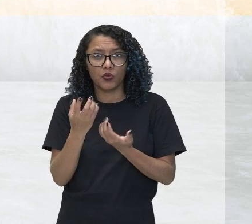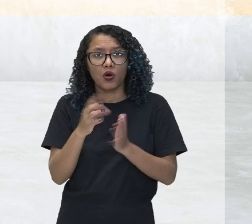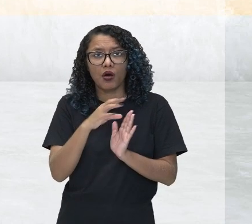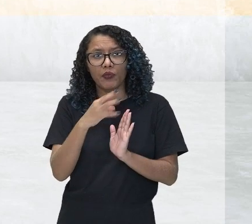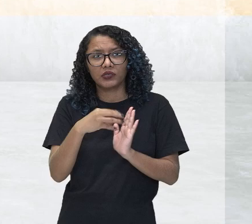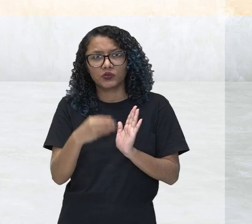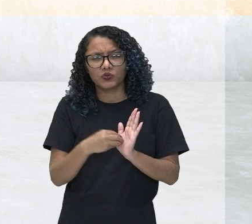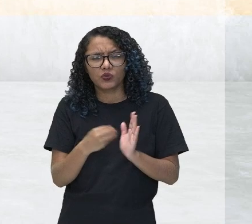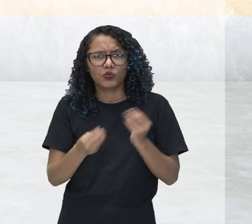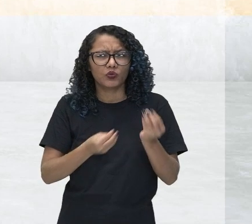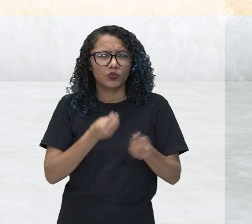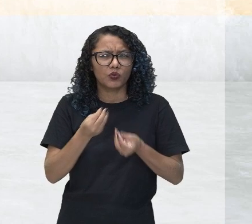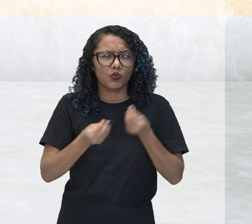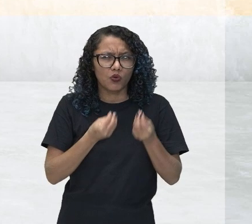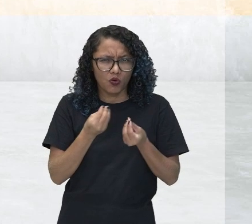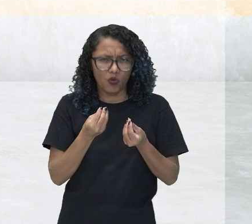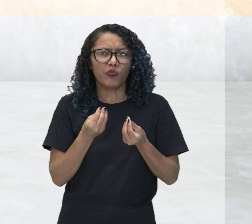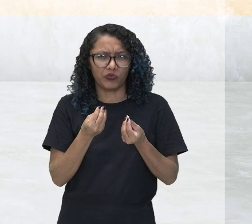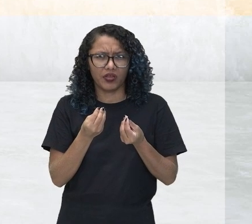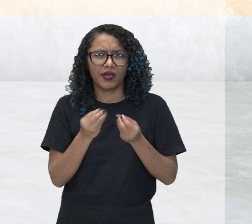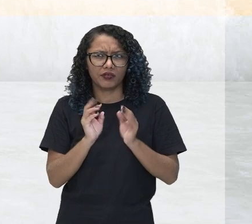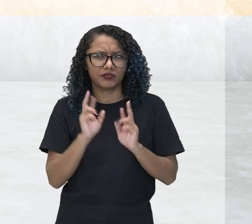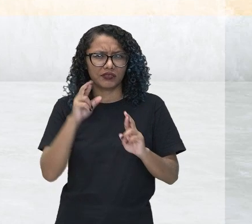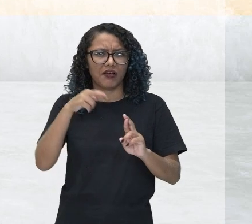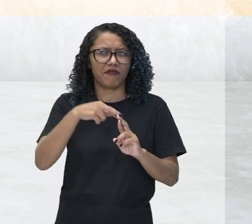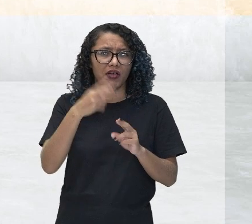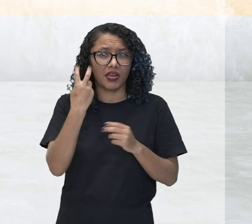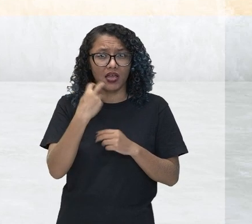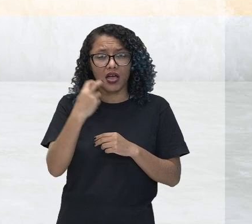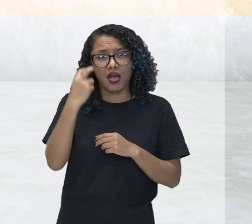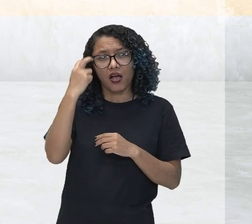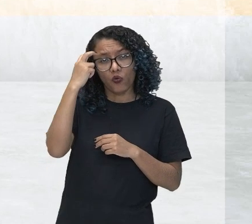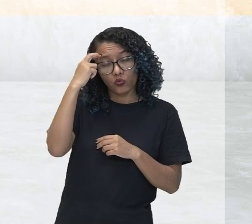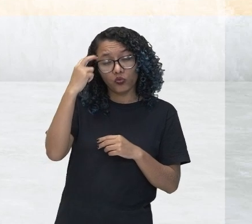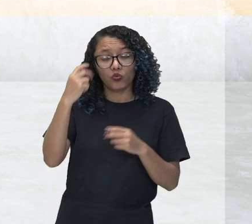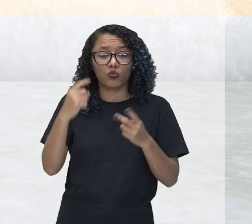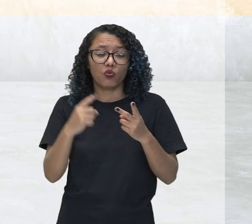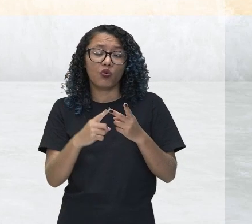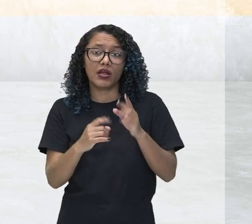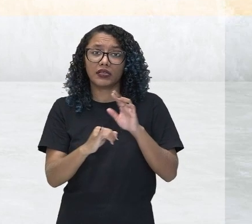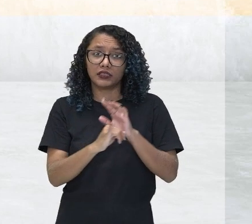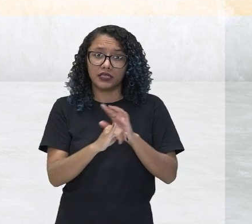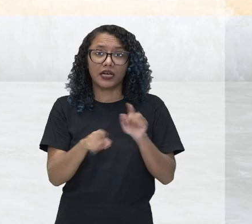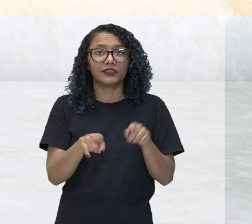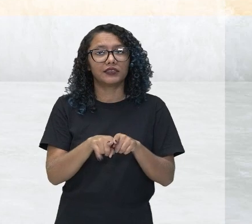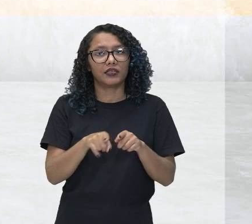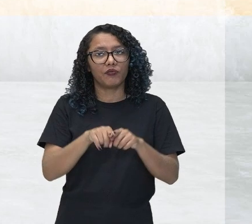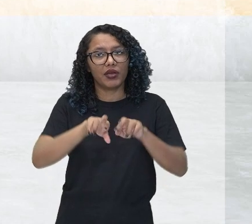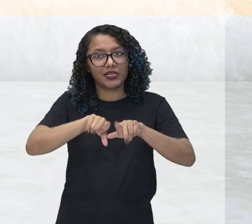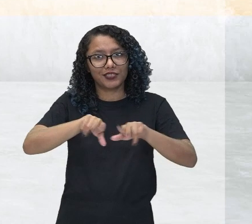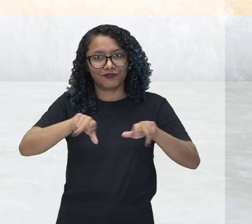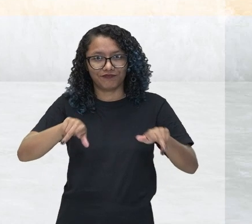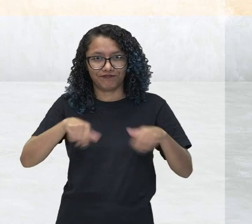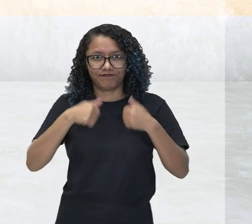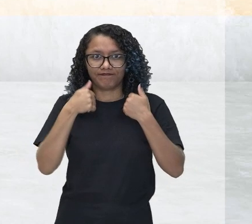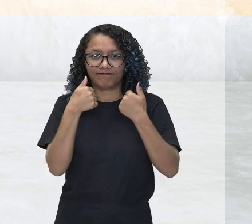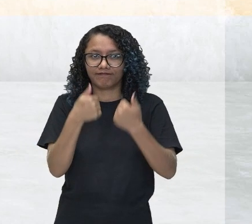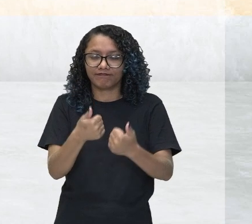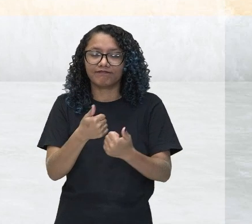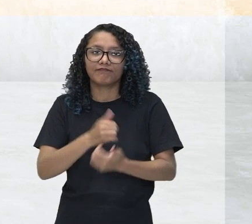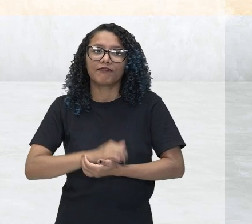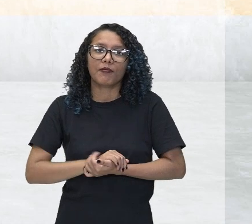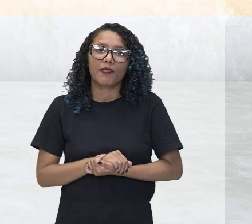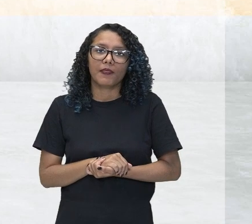importante, nesse aspecto cultural, identitário e também dessa nossa diversidade. Então, para a gente poder se